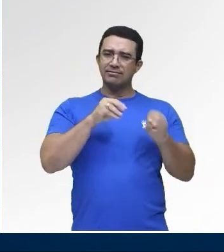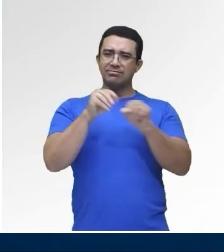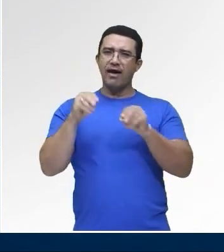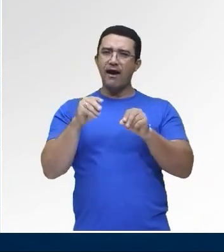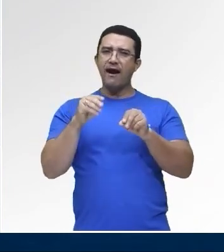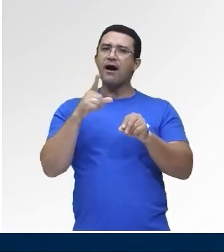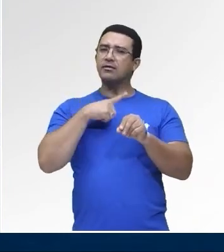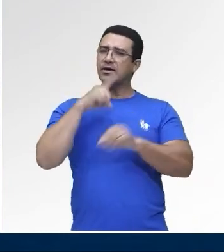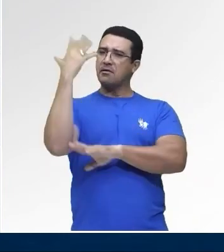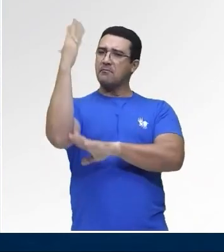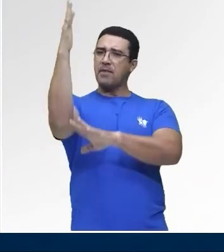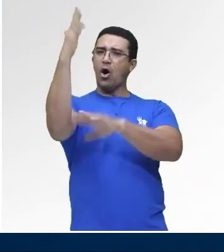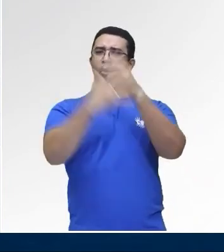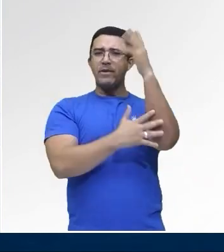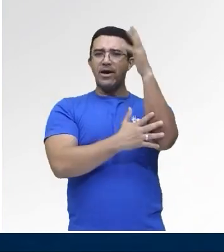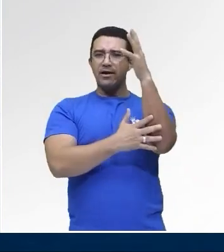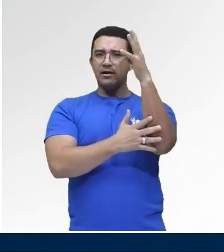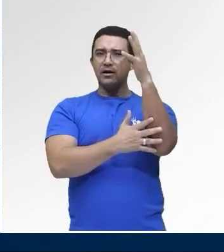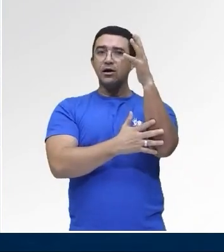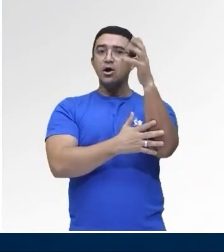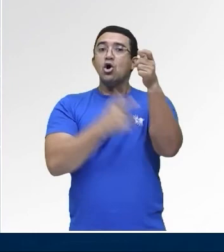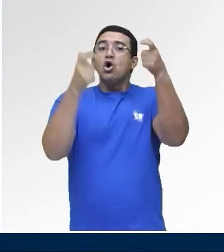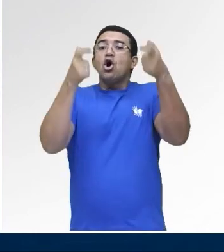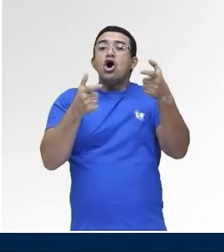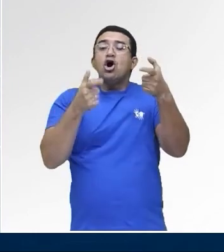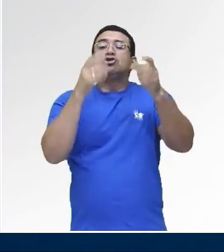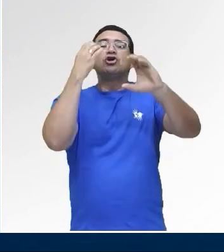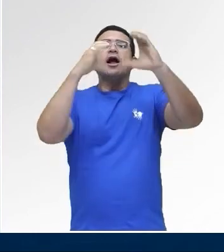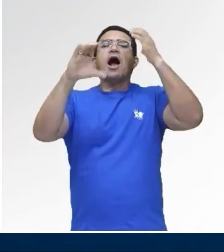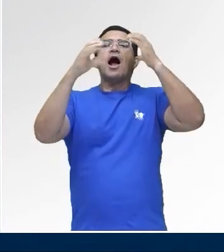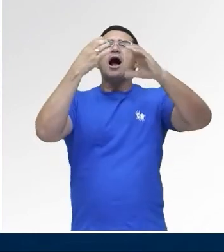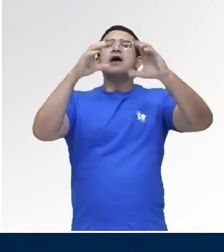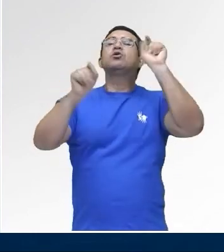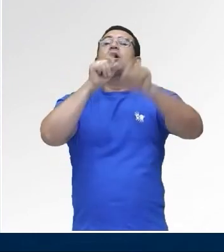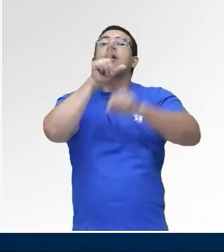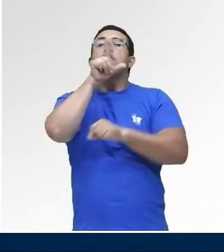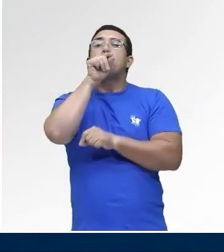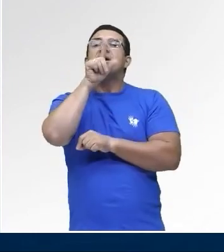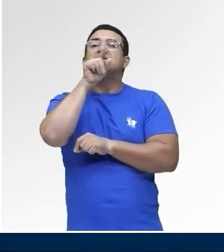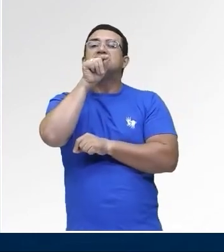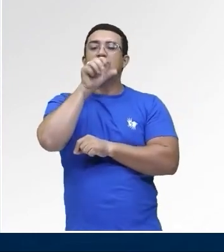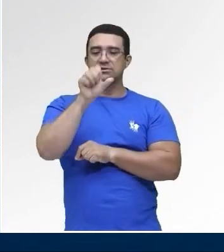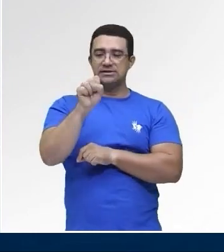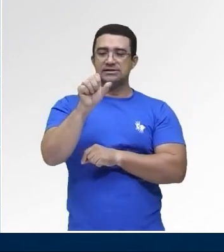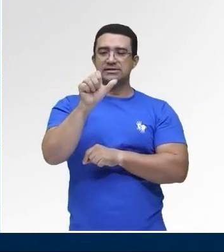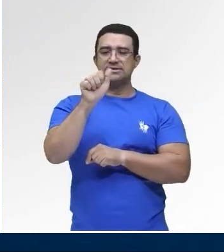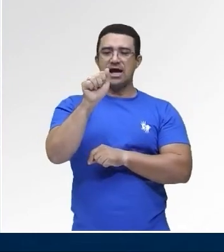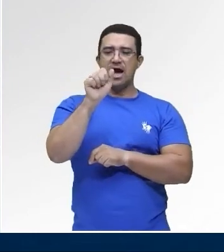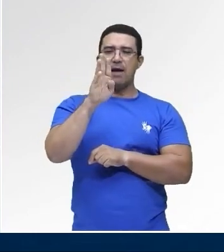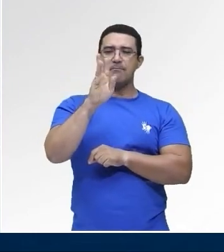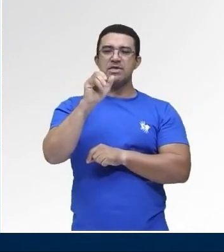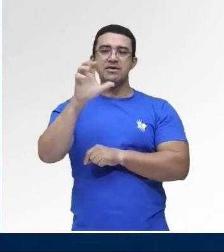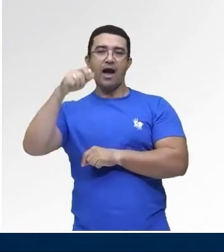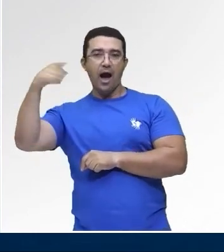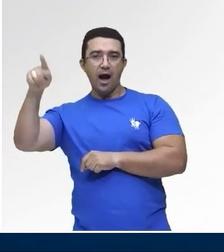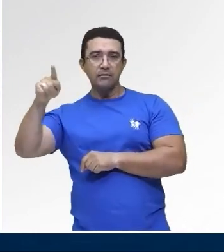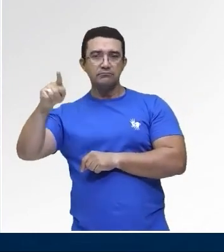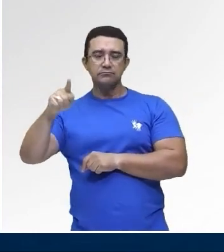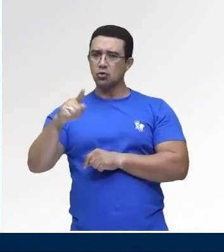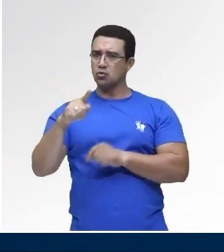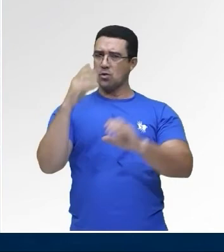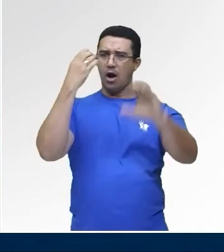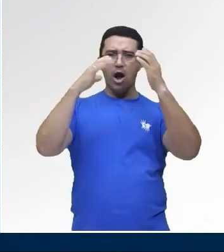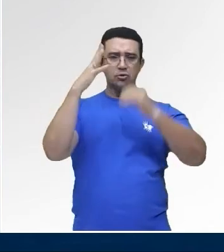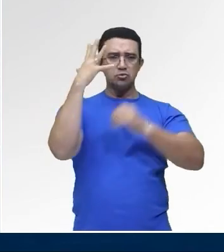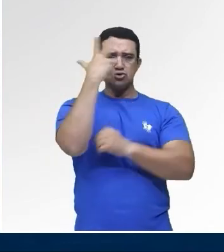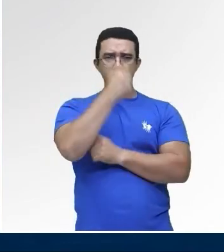tipo de árvore, onde canta o sabiá. Sabiá é uma ave muito conhecida, de um cantar muito encantador.